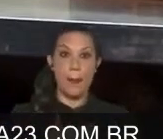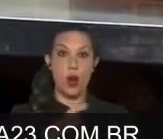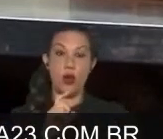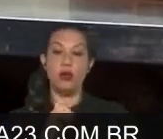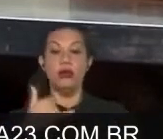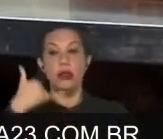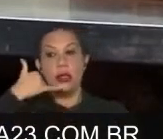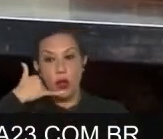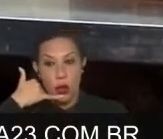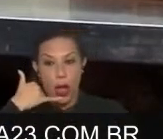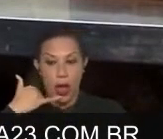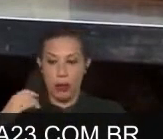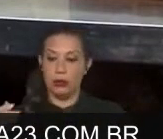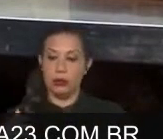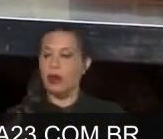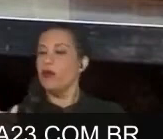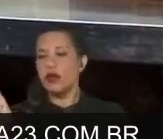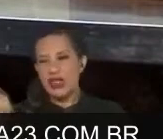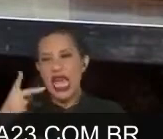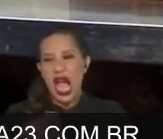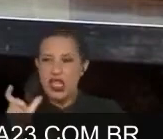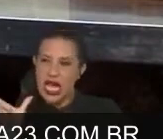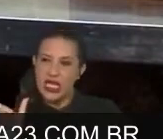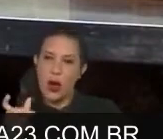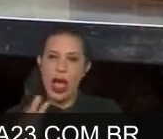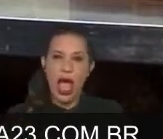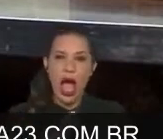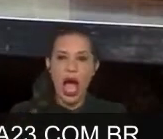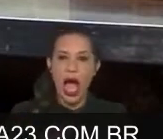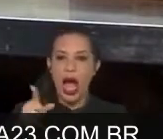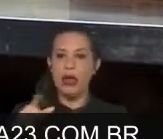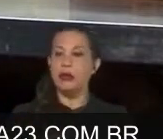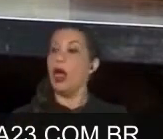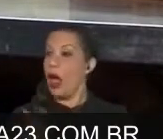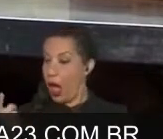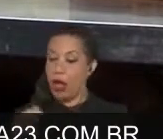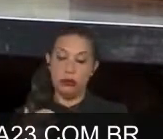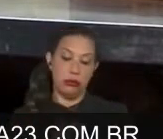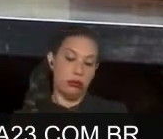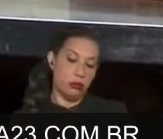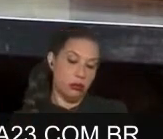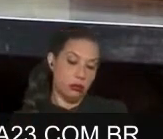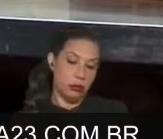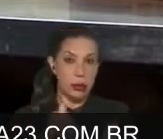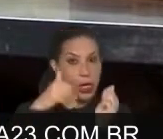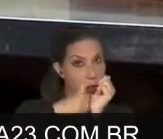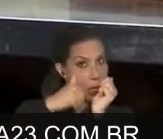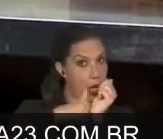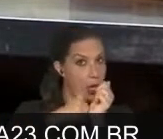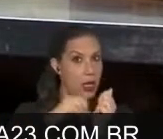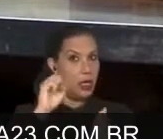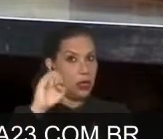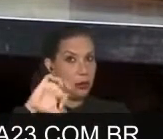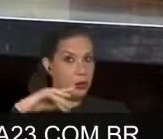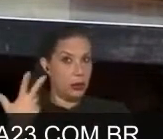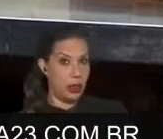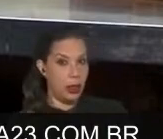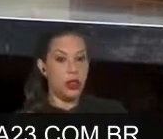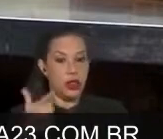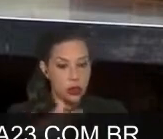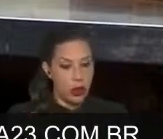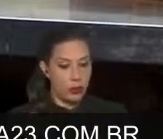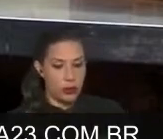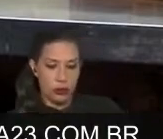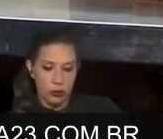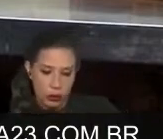falou, você colocou errado o cartão. Fui lá, digitei a senha de novo e de novo estava escrito,